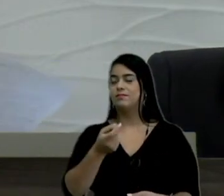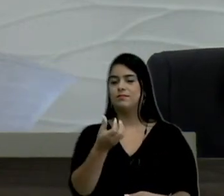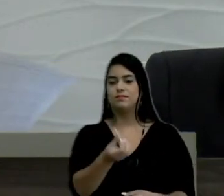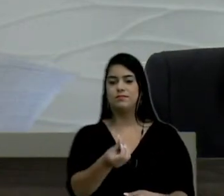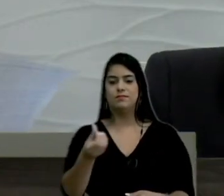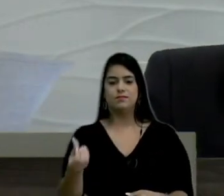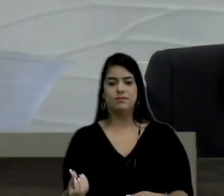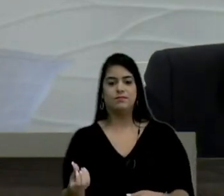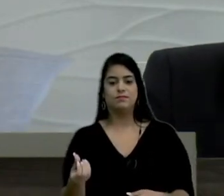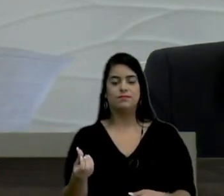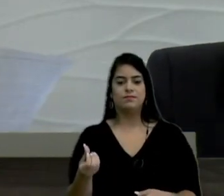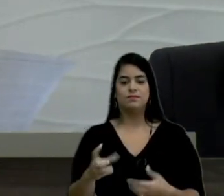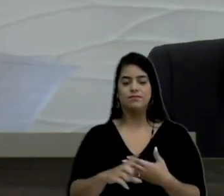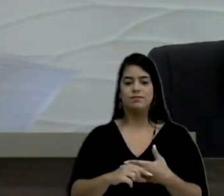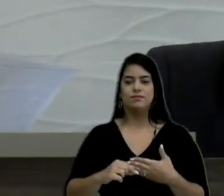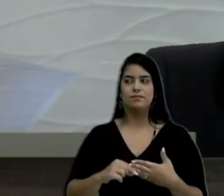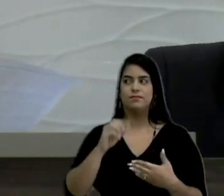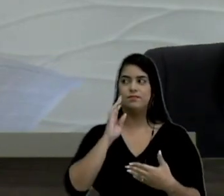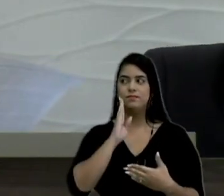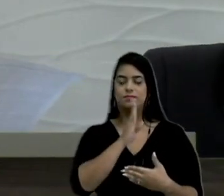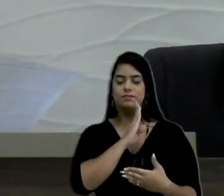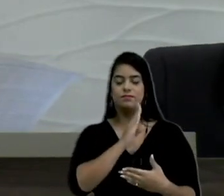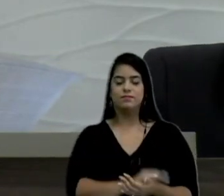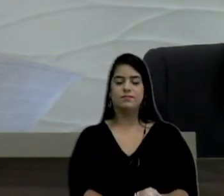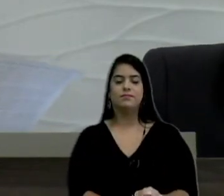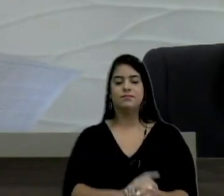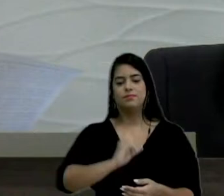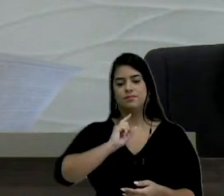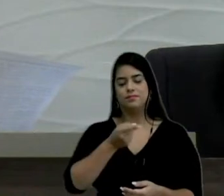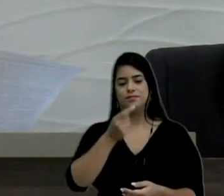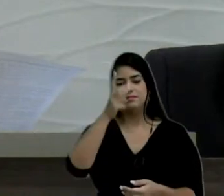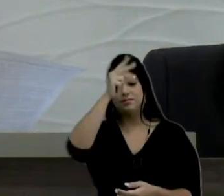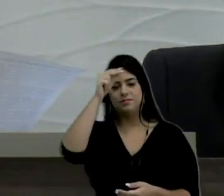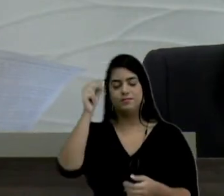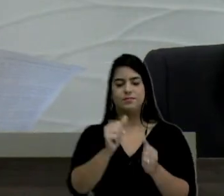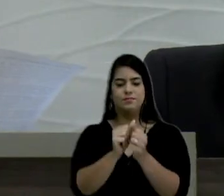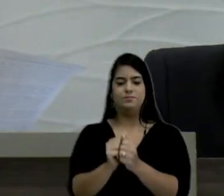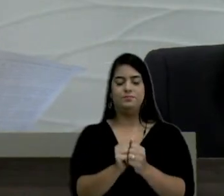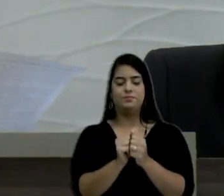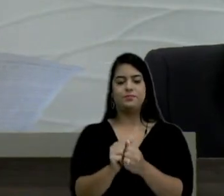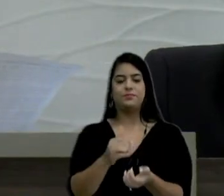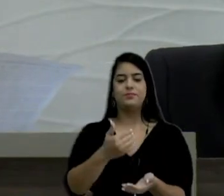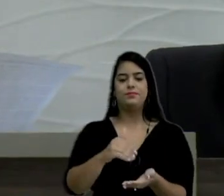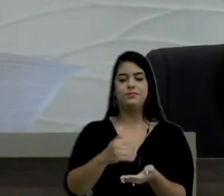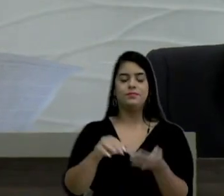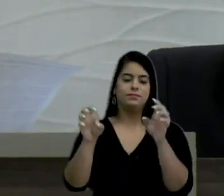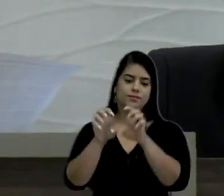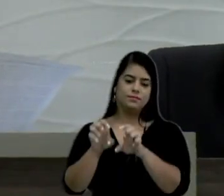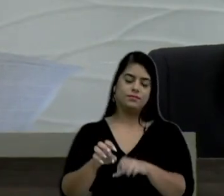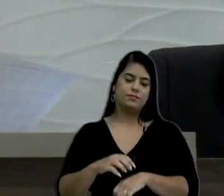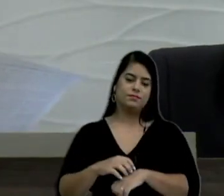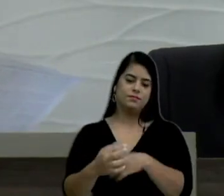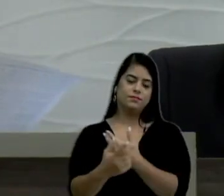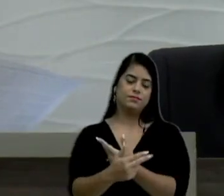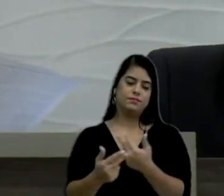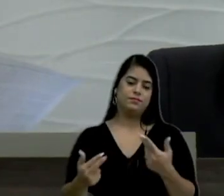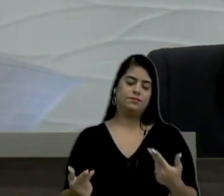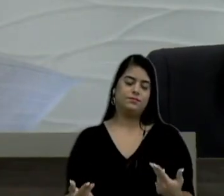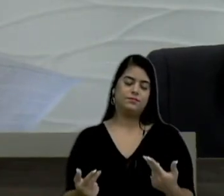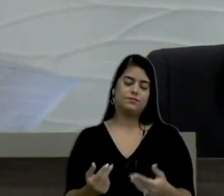vereador Vereador Bruno Braga que indica a prefeito que por meio da secretar mpal de infraestrutura proceda com a